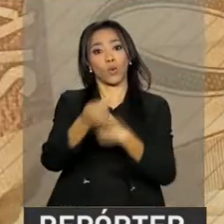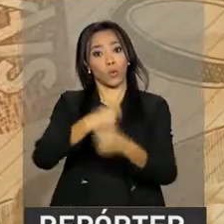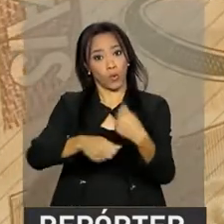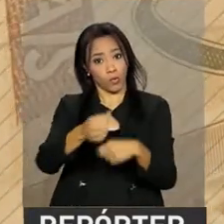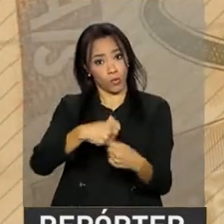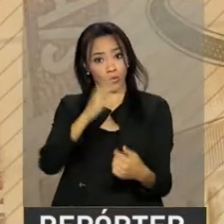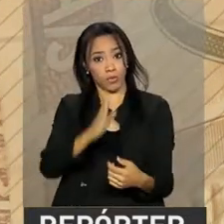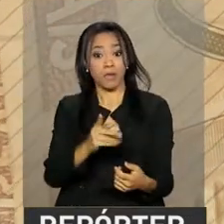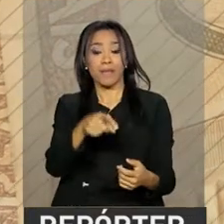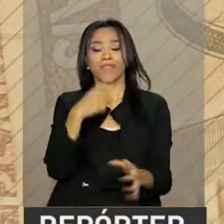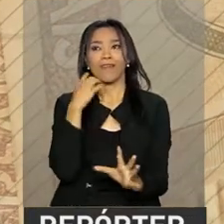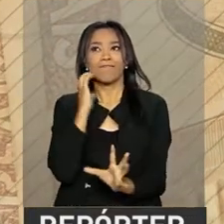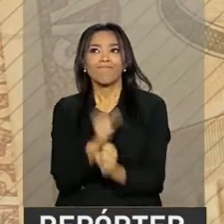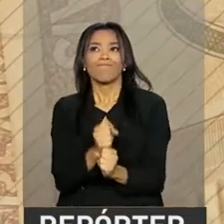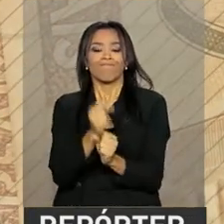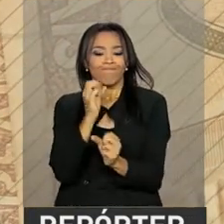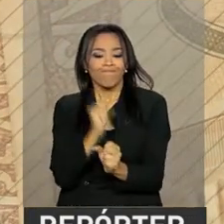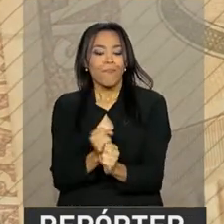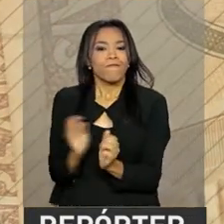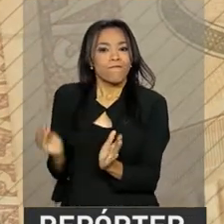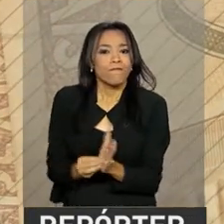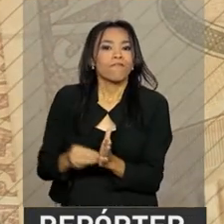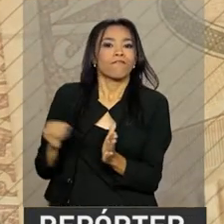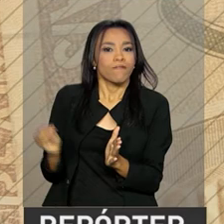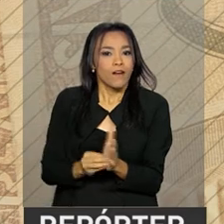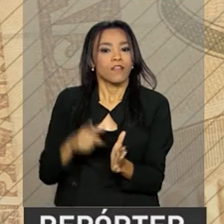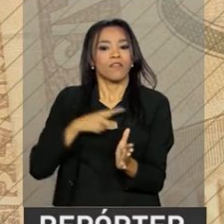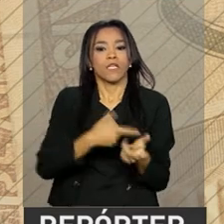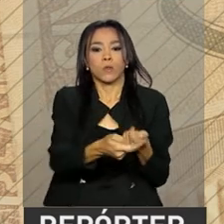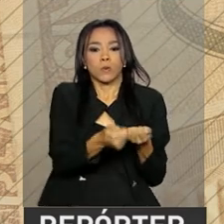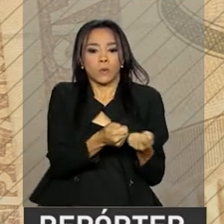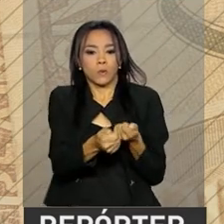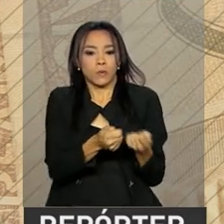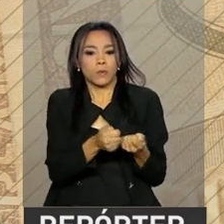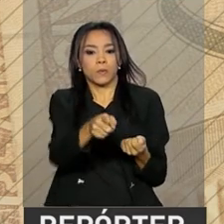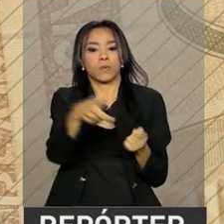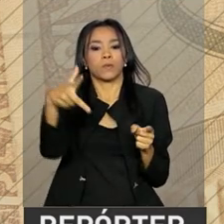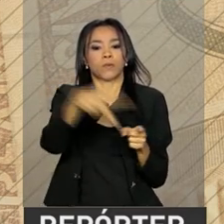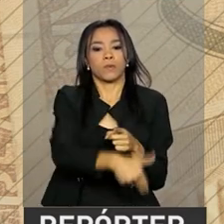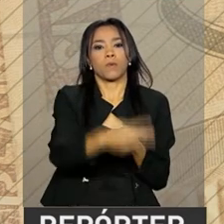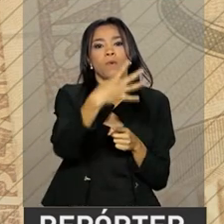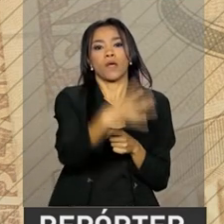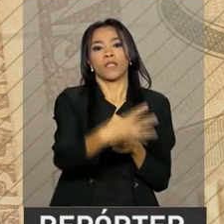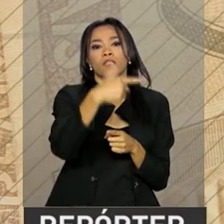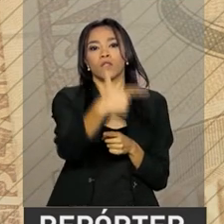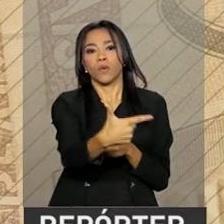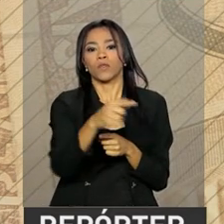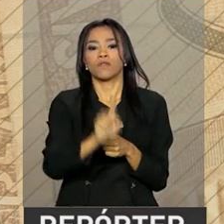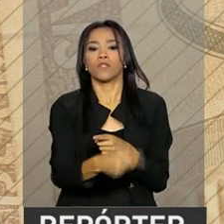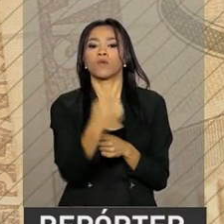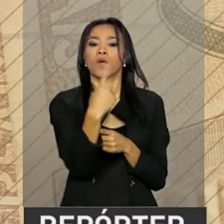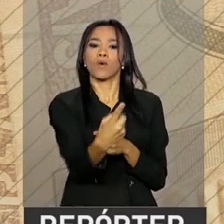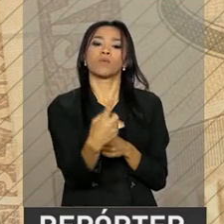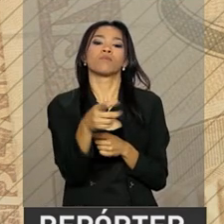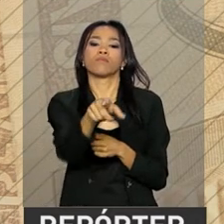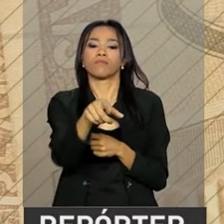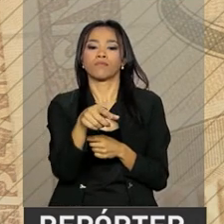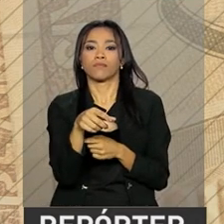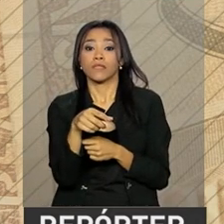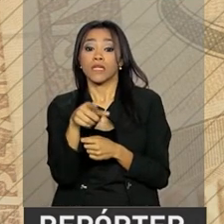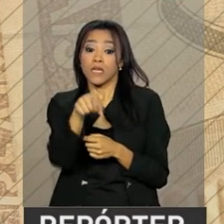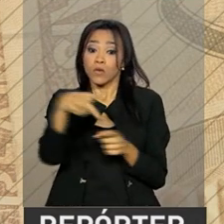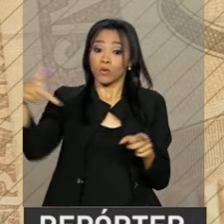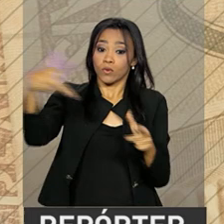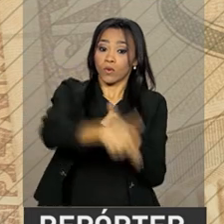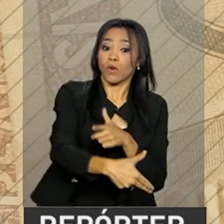contas fecharem vai ocorrer um contingenciamento de 42 bilhões e 100 bilhões de reais no orçamento deste ano os